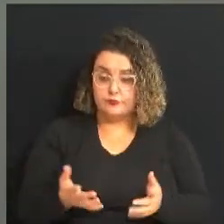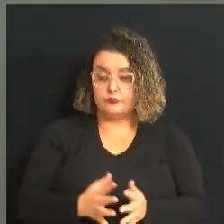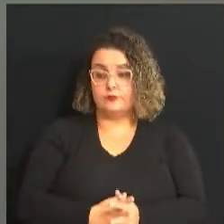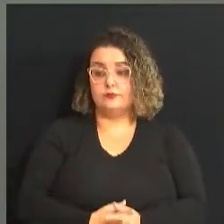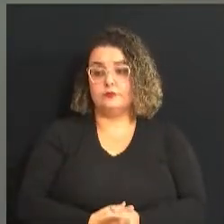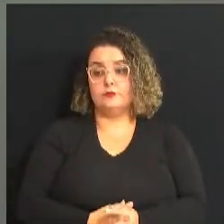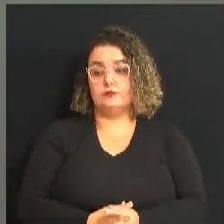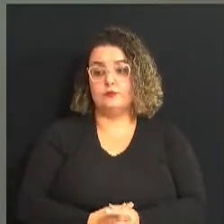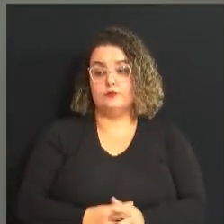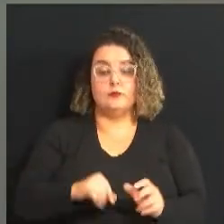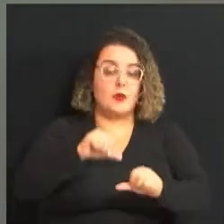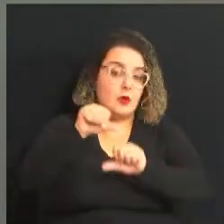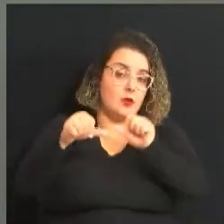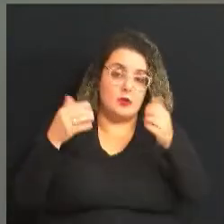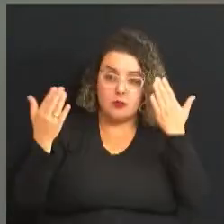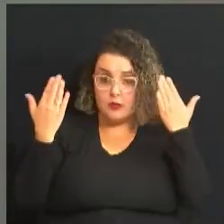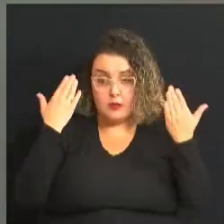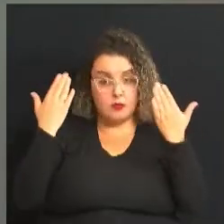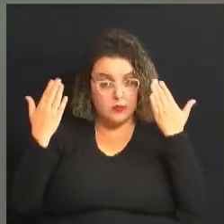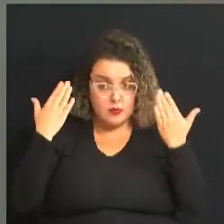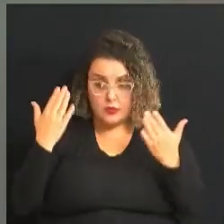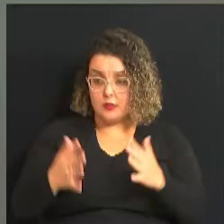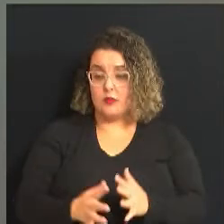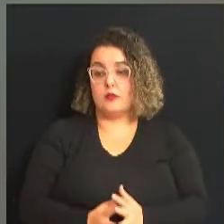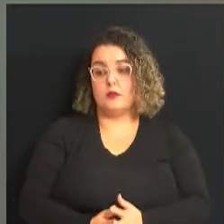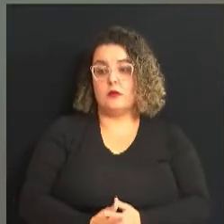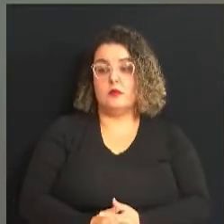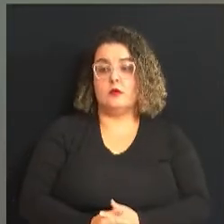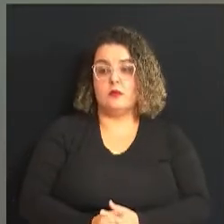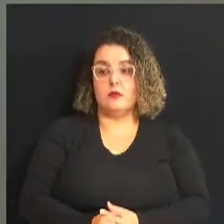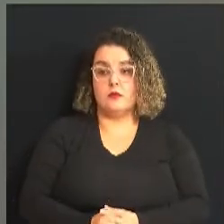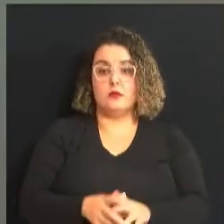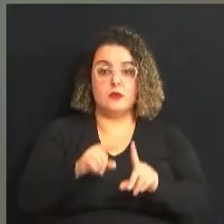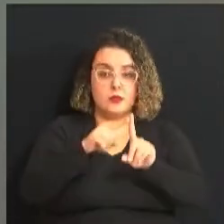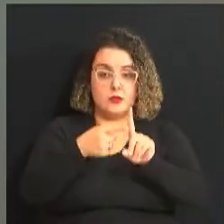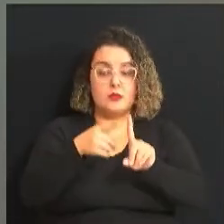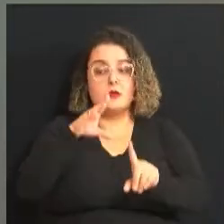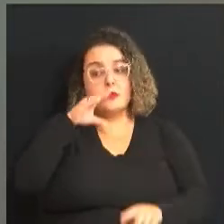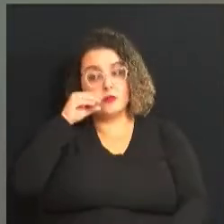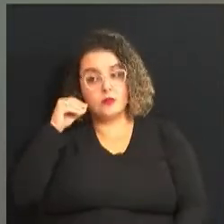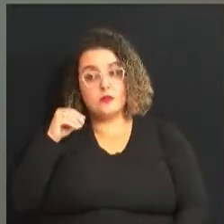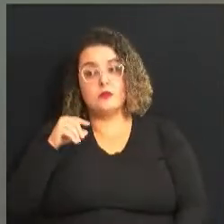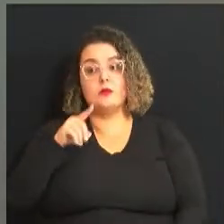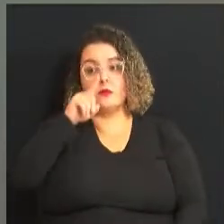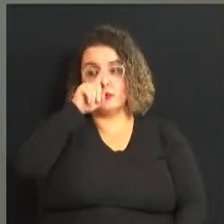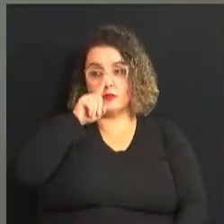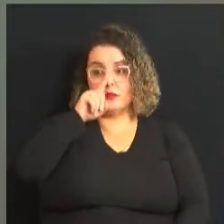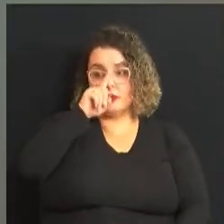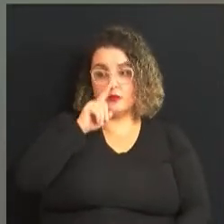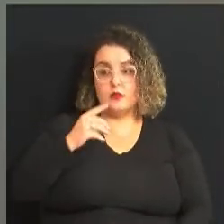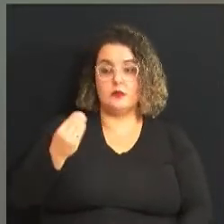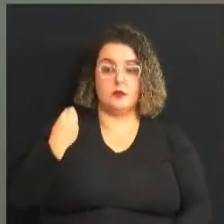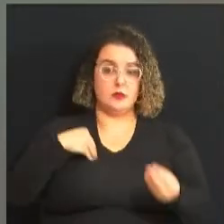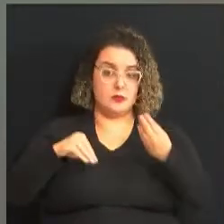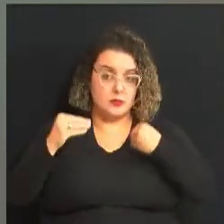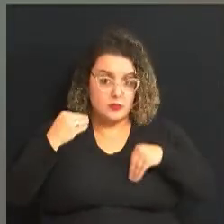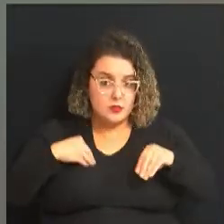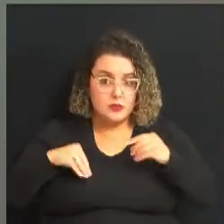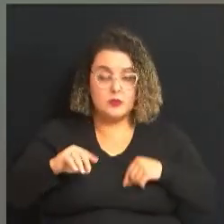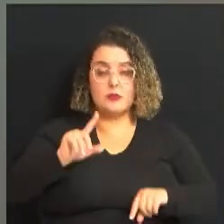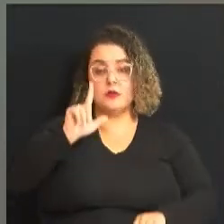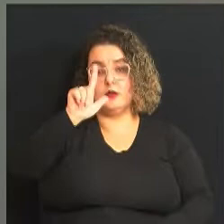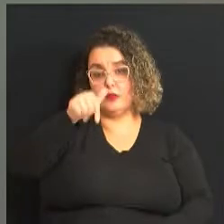alterações psicológicas, né? Porque a gestante adolescente tem mais risco aí de depressão pós-parto,